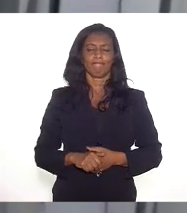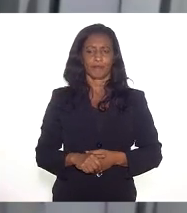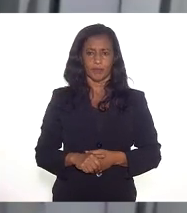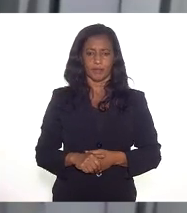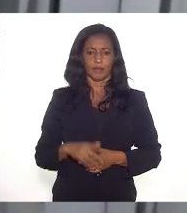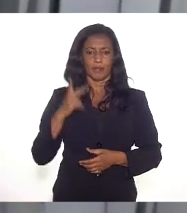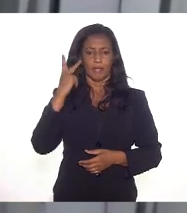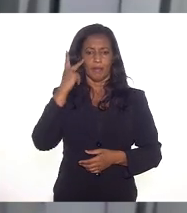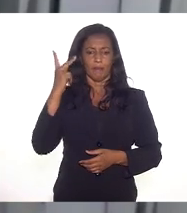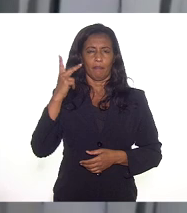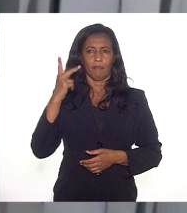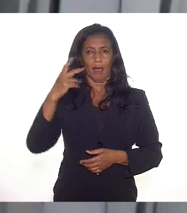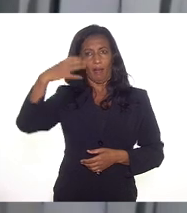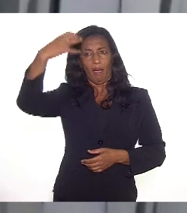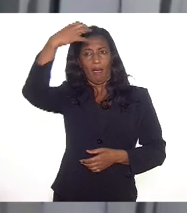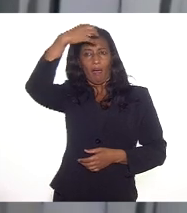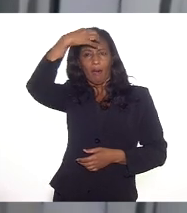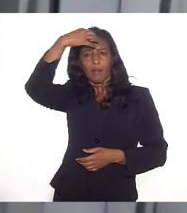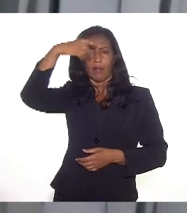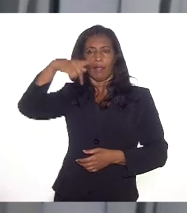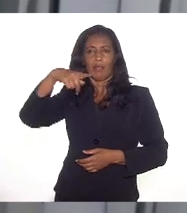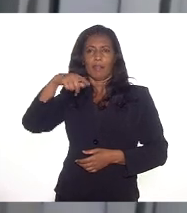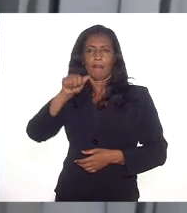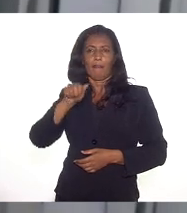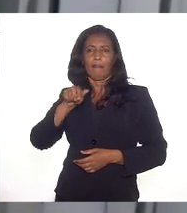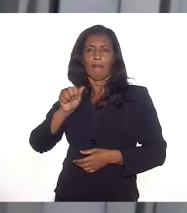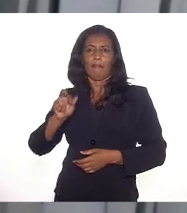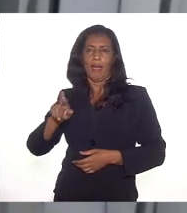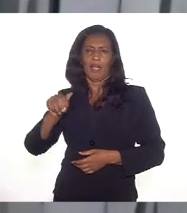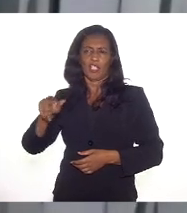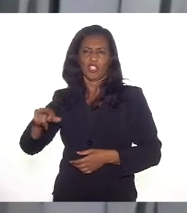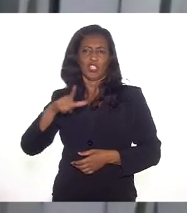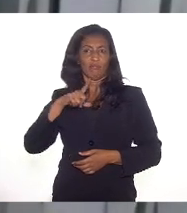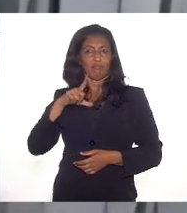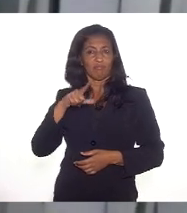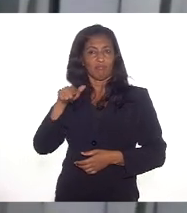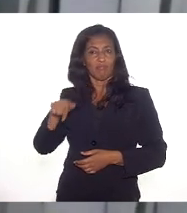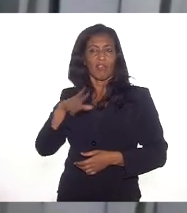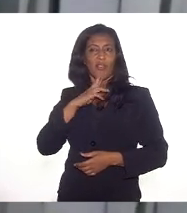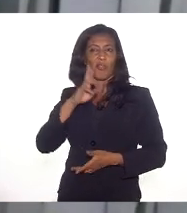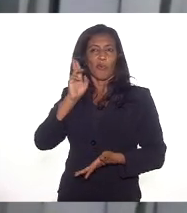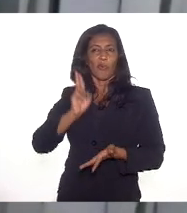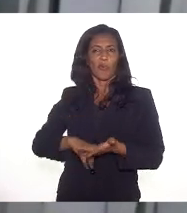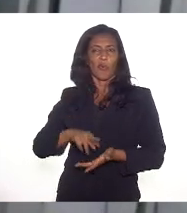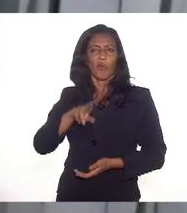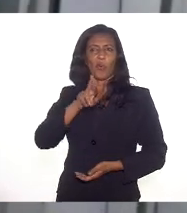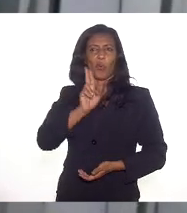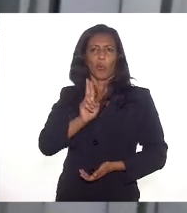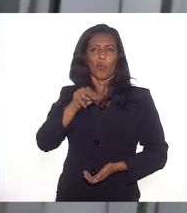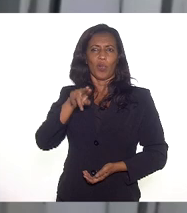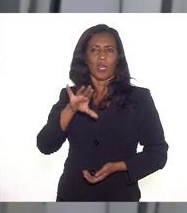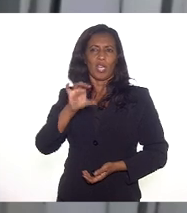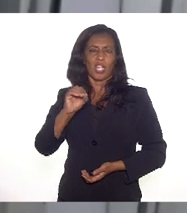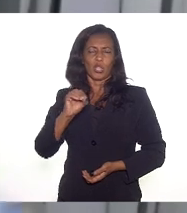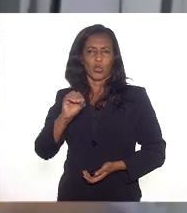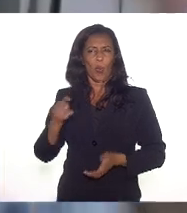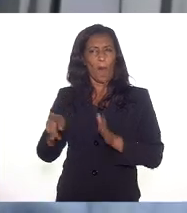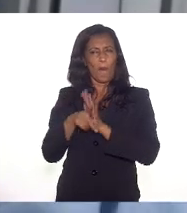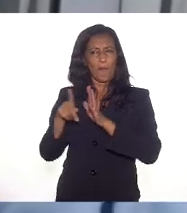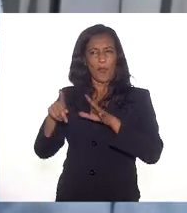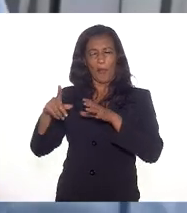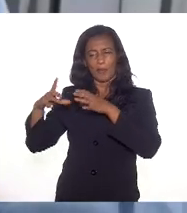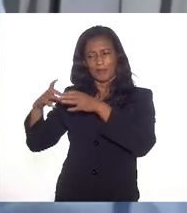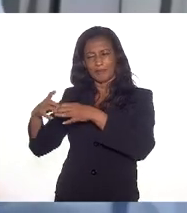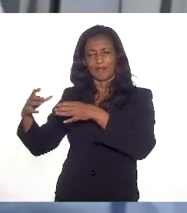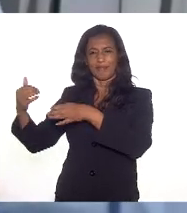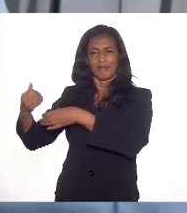ele foi decisivo para que Angra dos Reis e Paraty obtivessem, como disse a deputada Célia, o reconhecimento da Unesco como patrimônio da humanidade. Angra